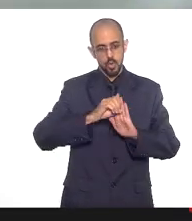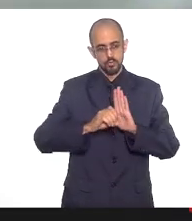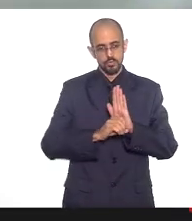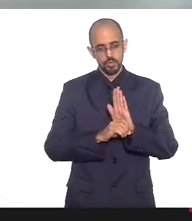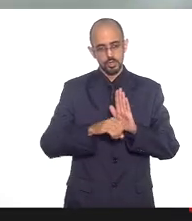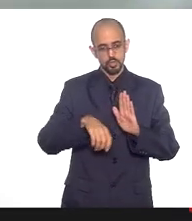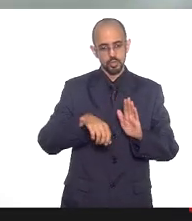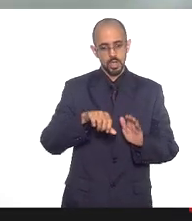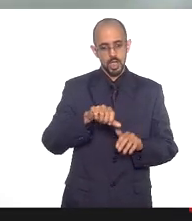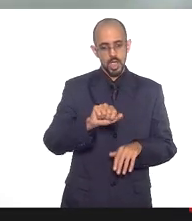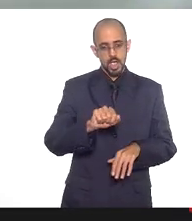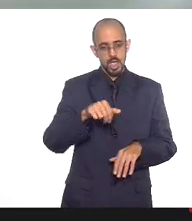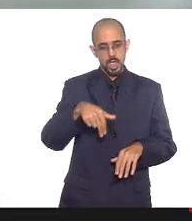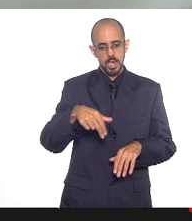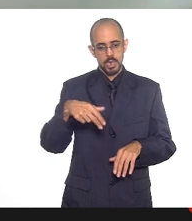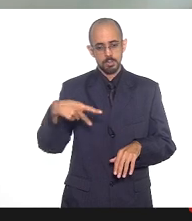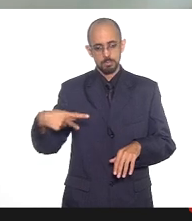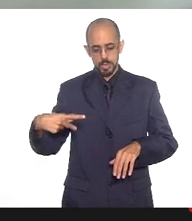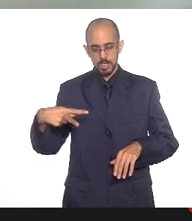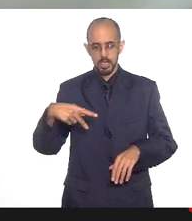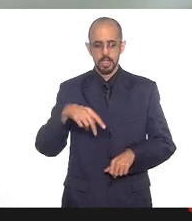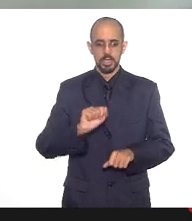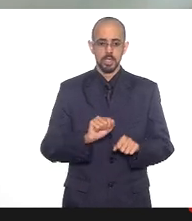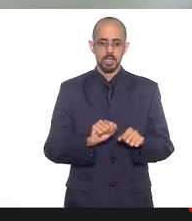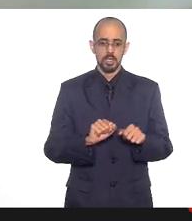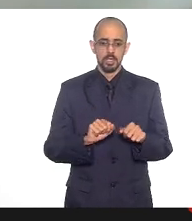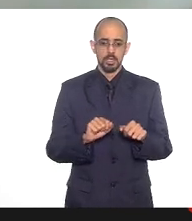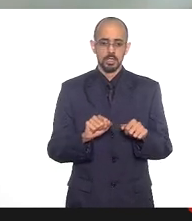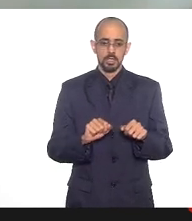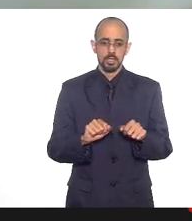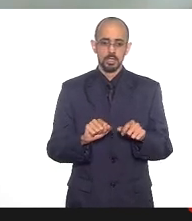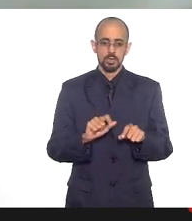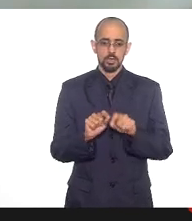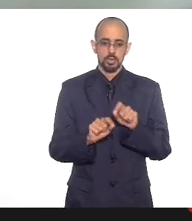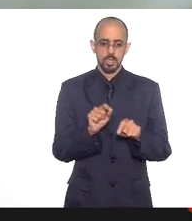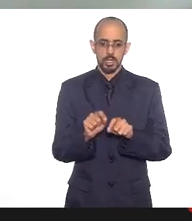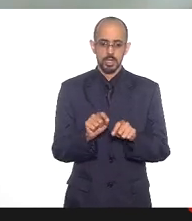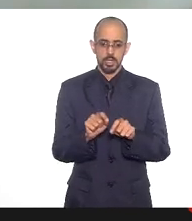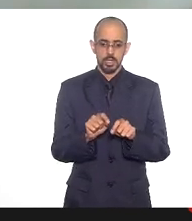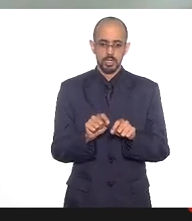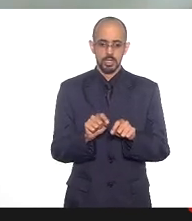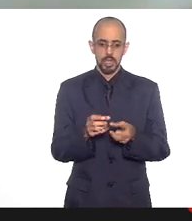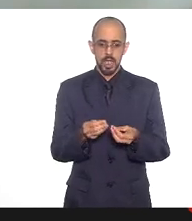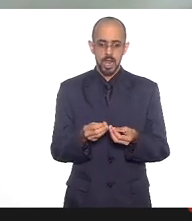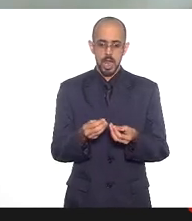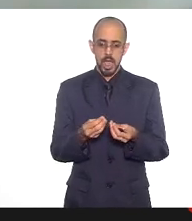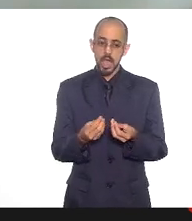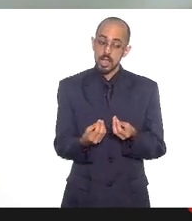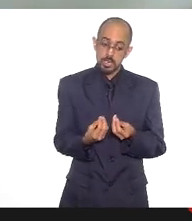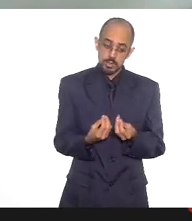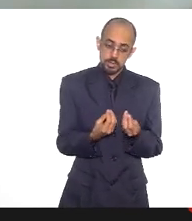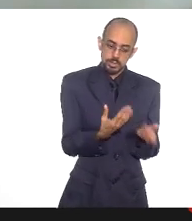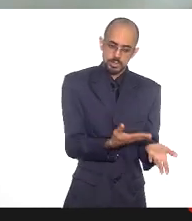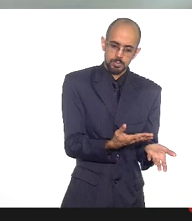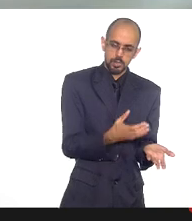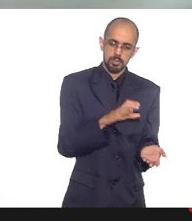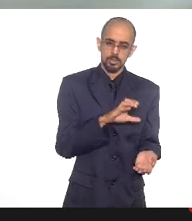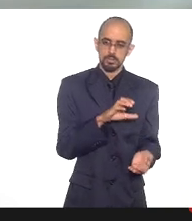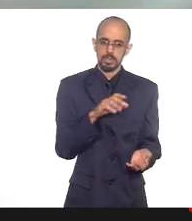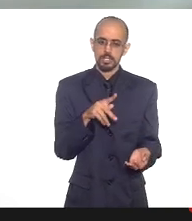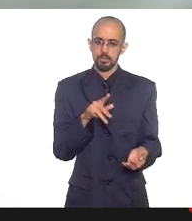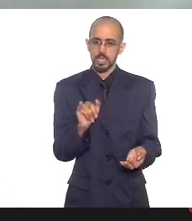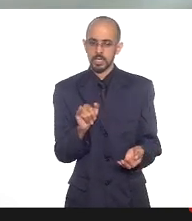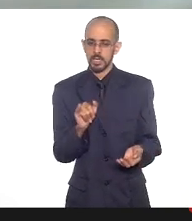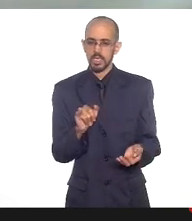Agência Nacional de Petróleo, que ela disponibilize para a CPI a